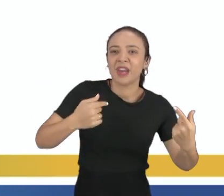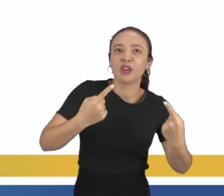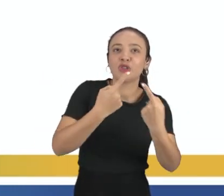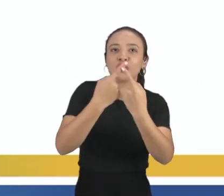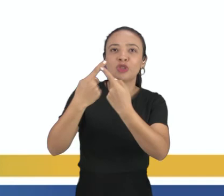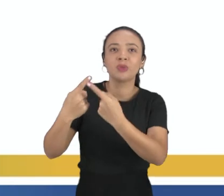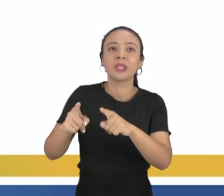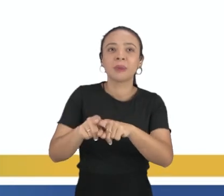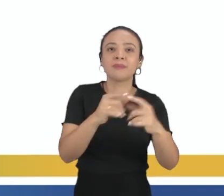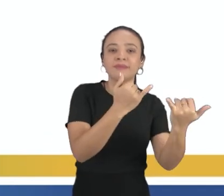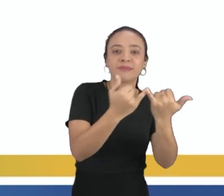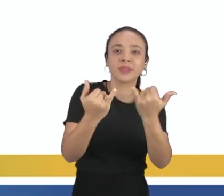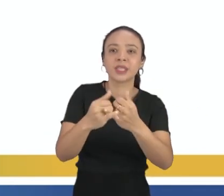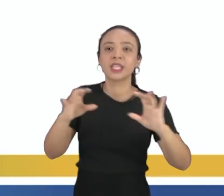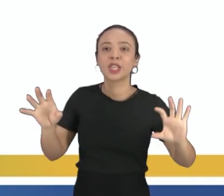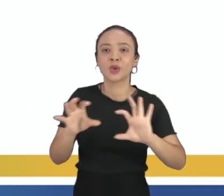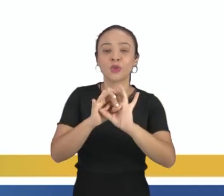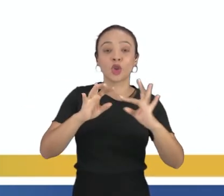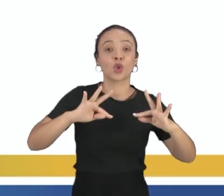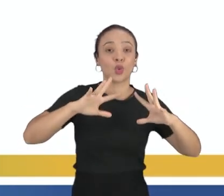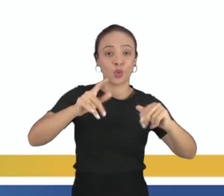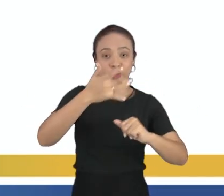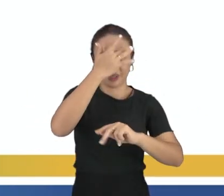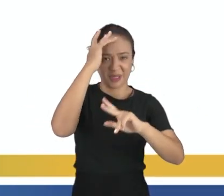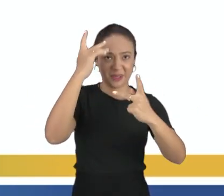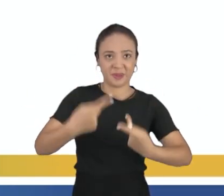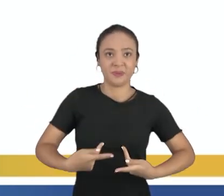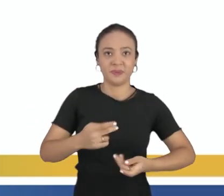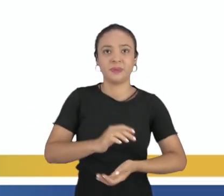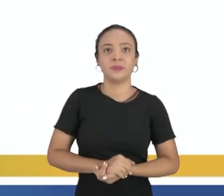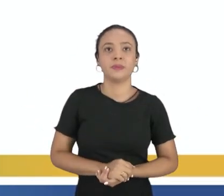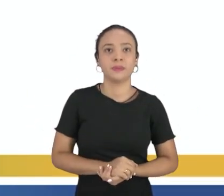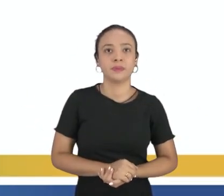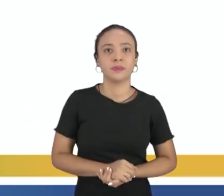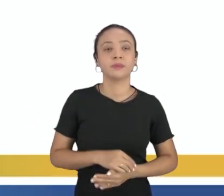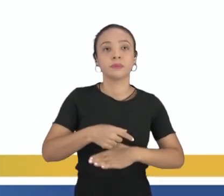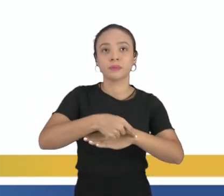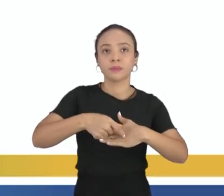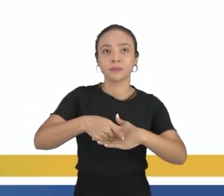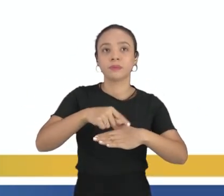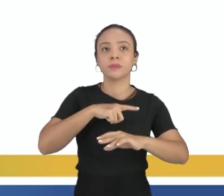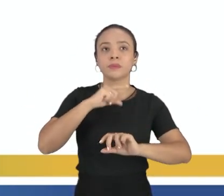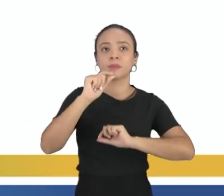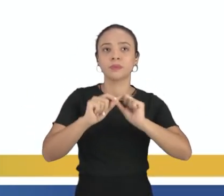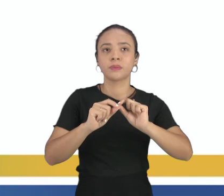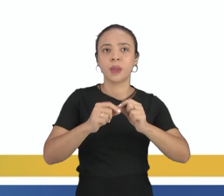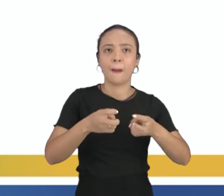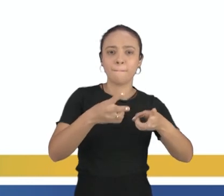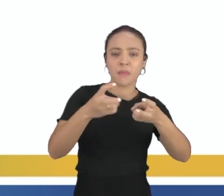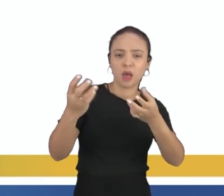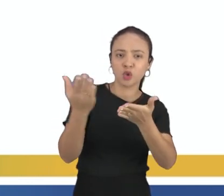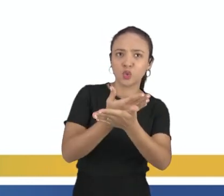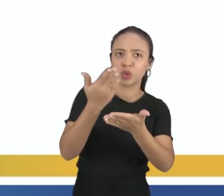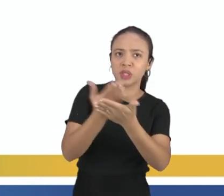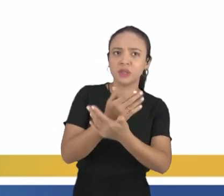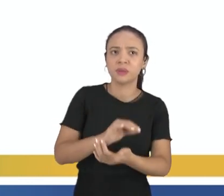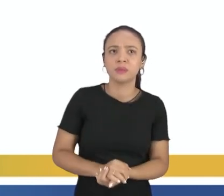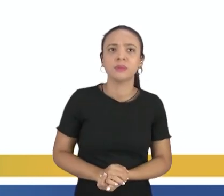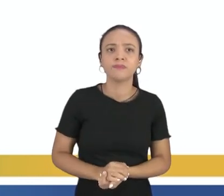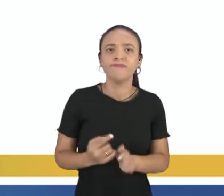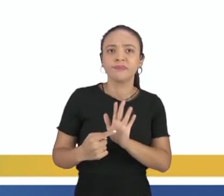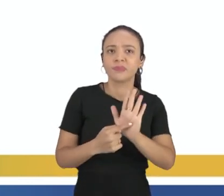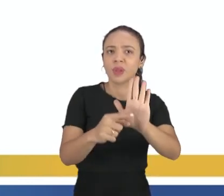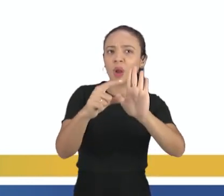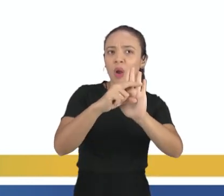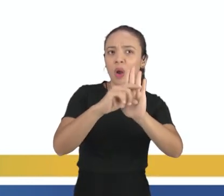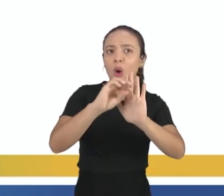pela semelhança que unem a todos. Nessa passagem, a autora do texto avalia o livro, cita um fragmento